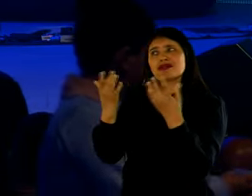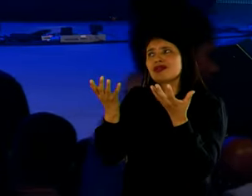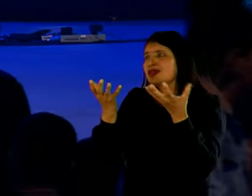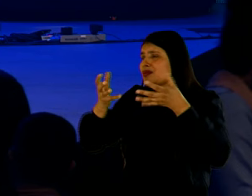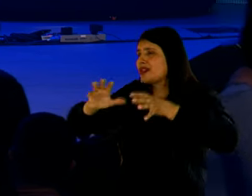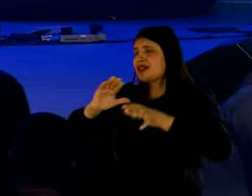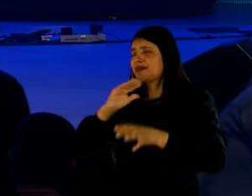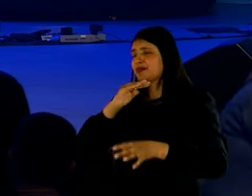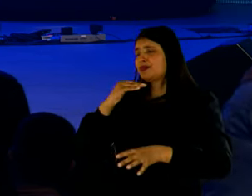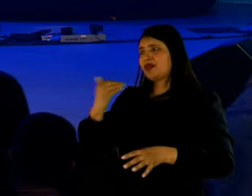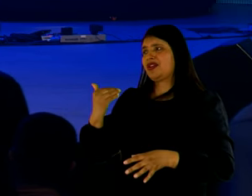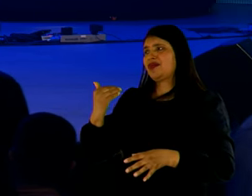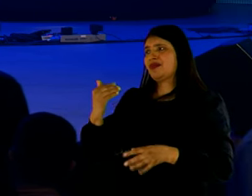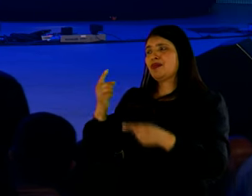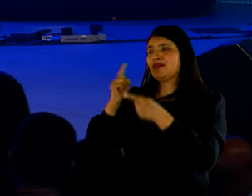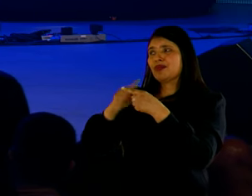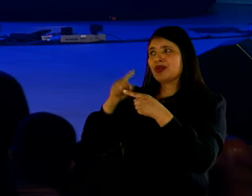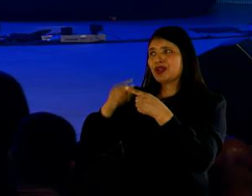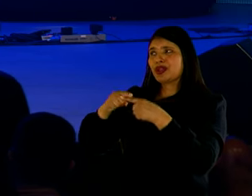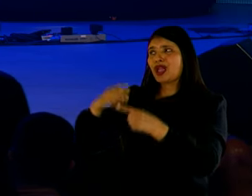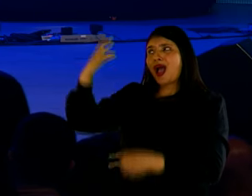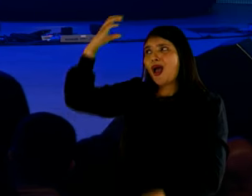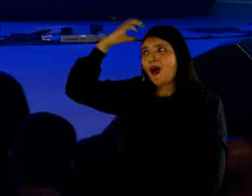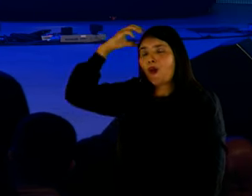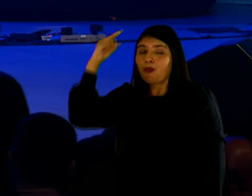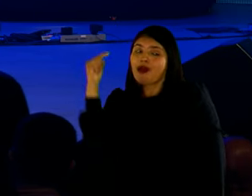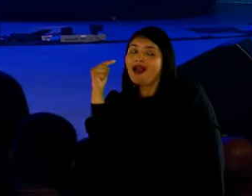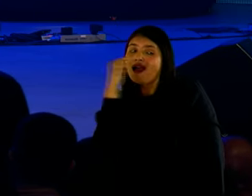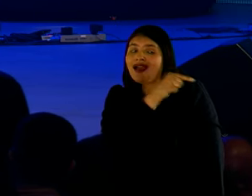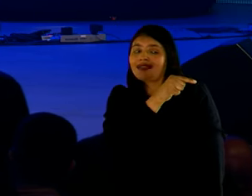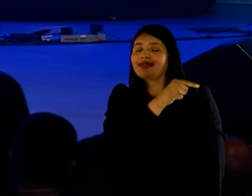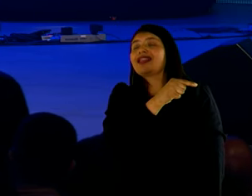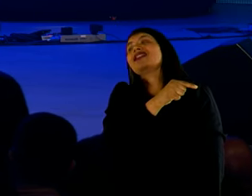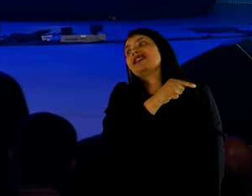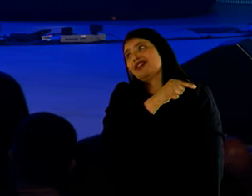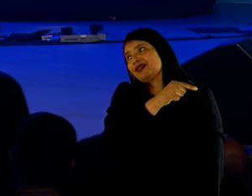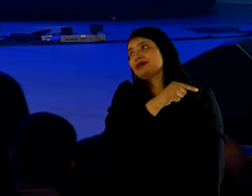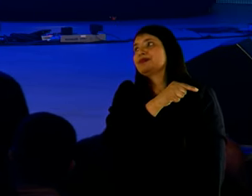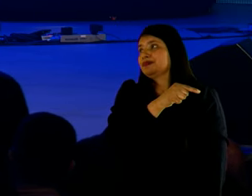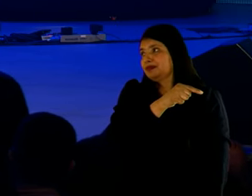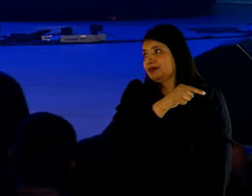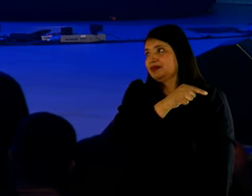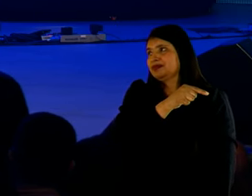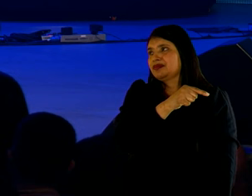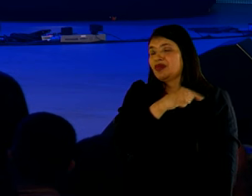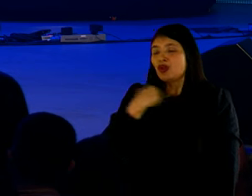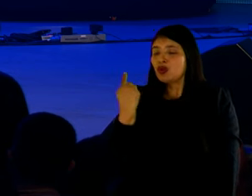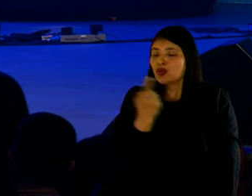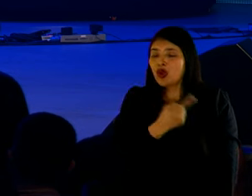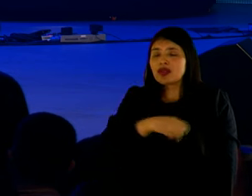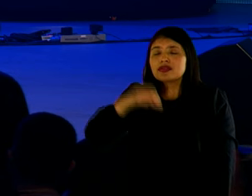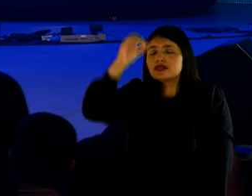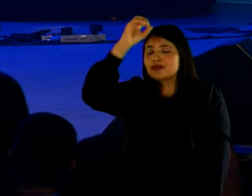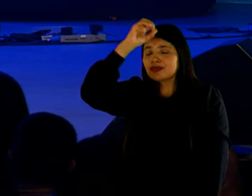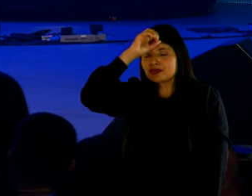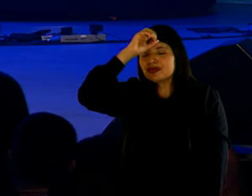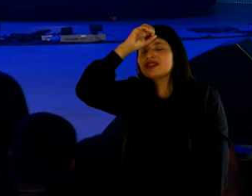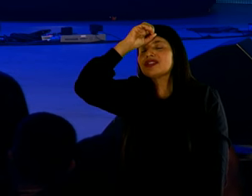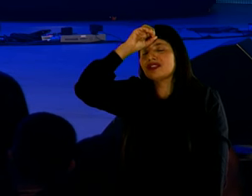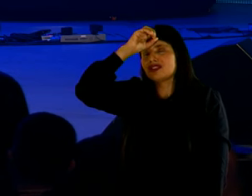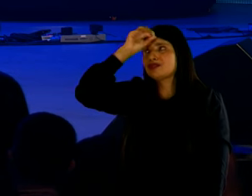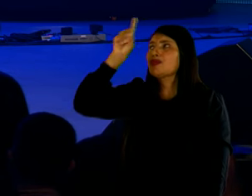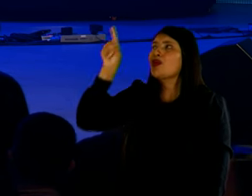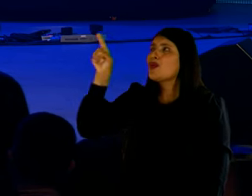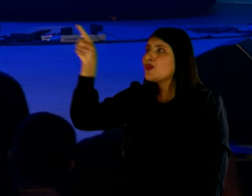homem e que não ponhas sobre nós o sangue inocente, porque tu,